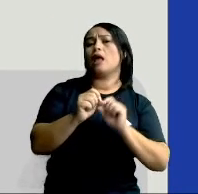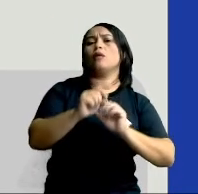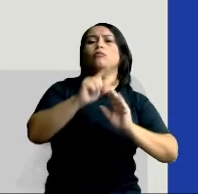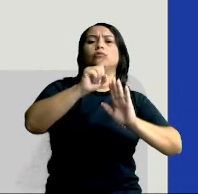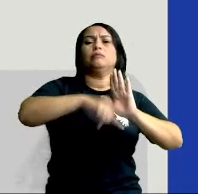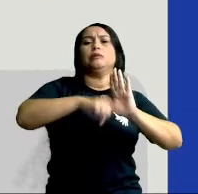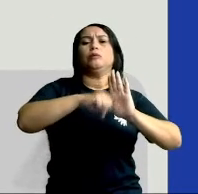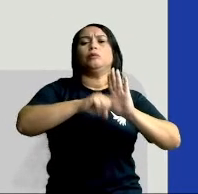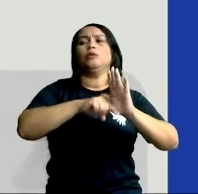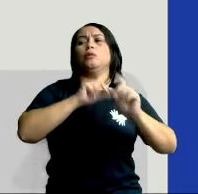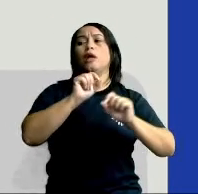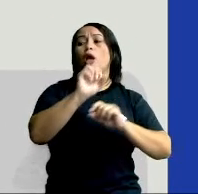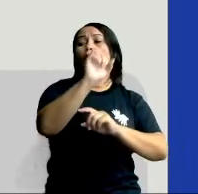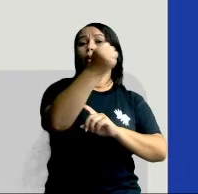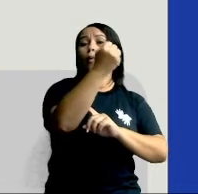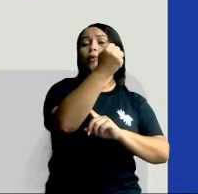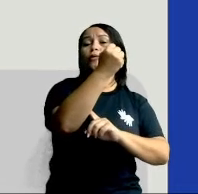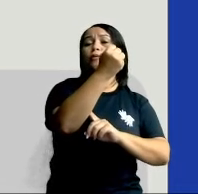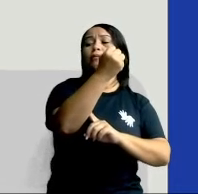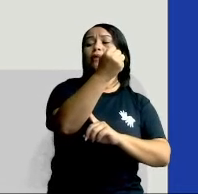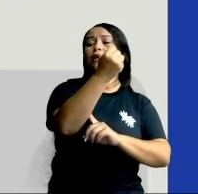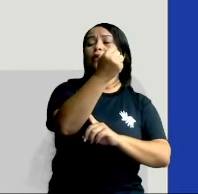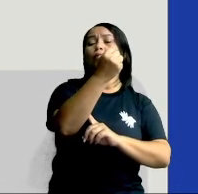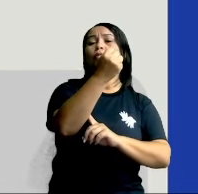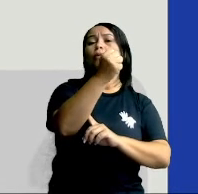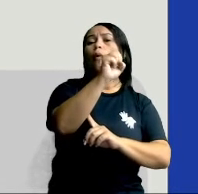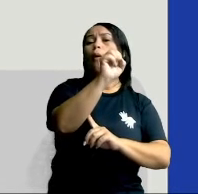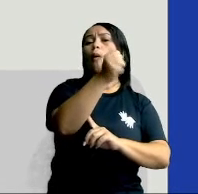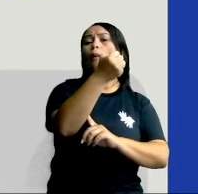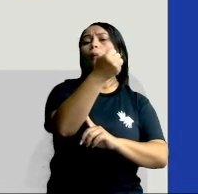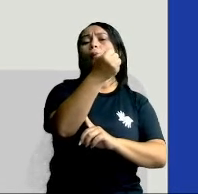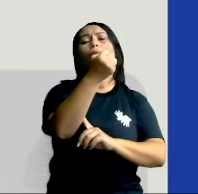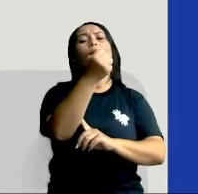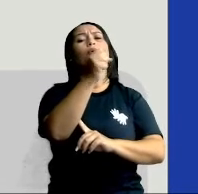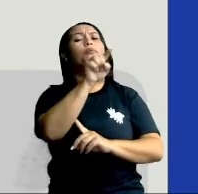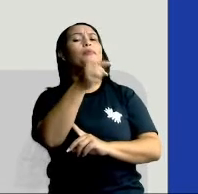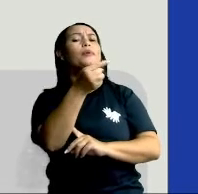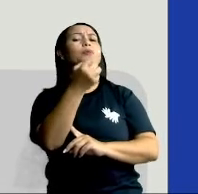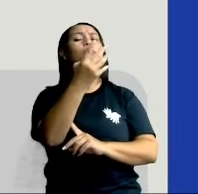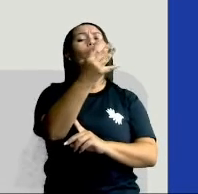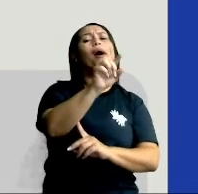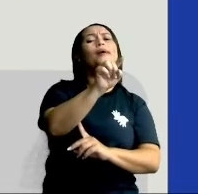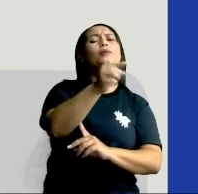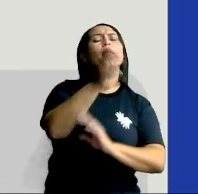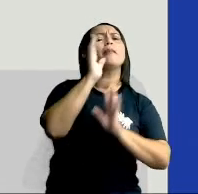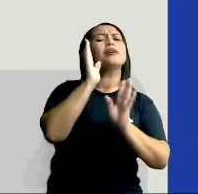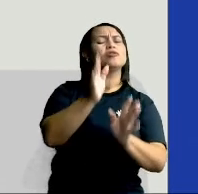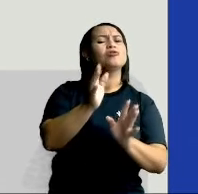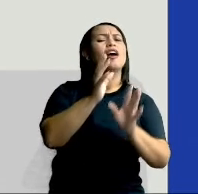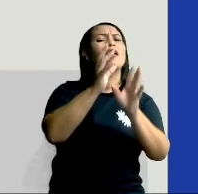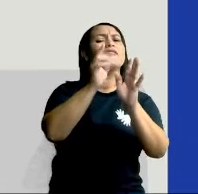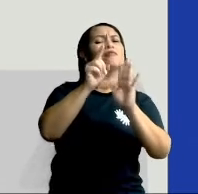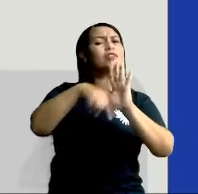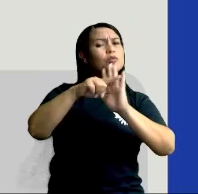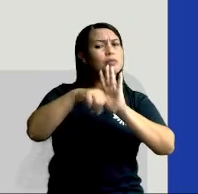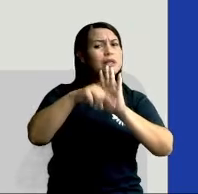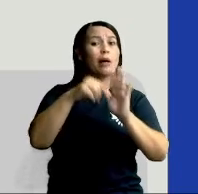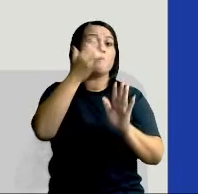subtraindo aqui 8.000 de 4.000. Confere? Mas eu já fiz a subtração. Então,